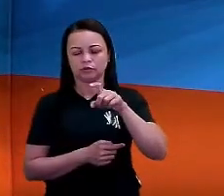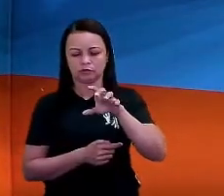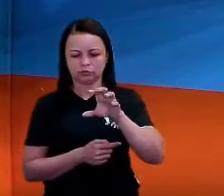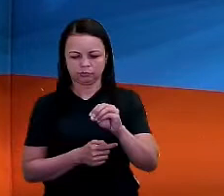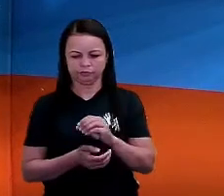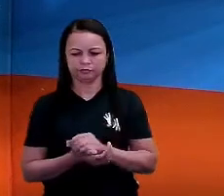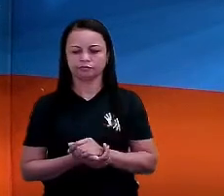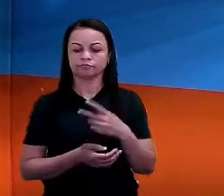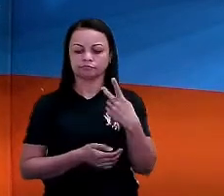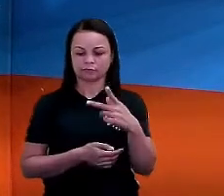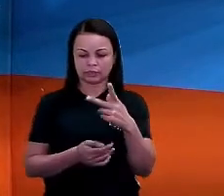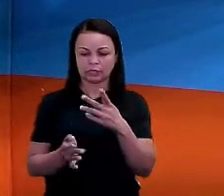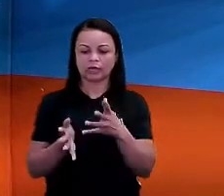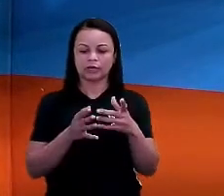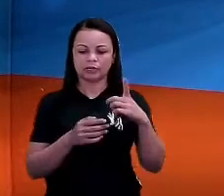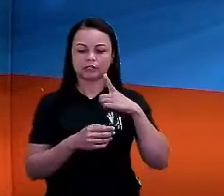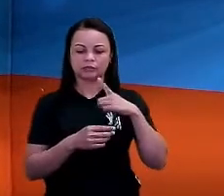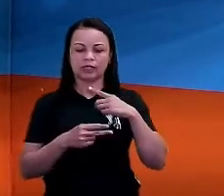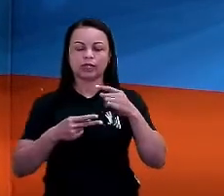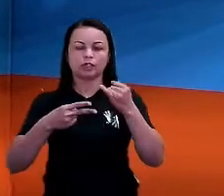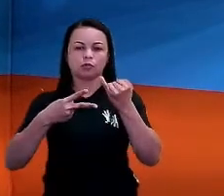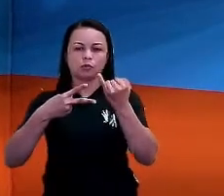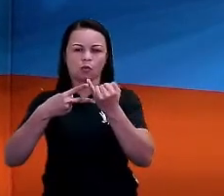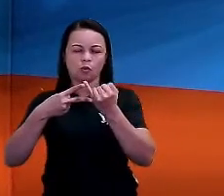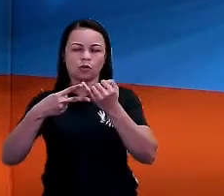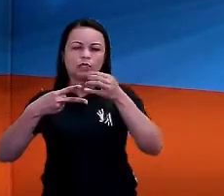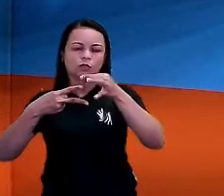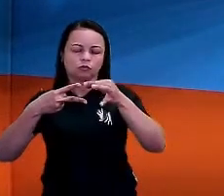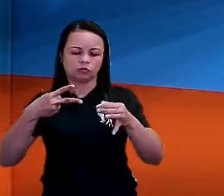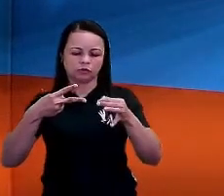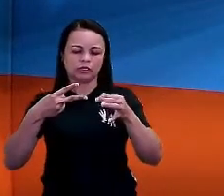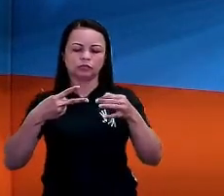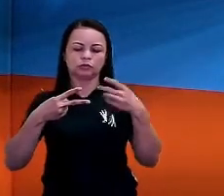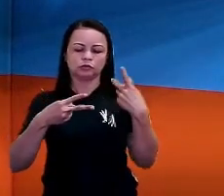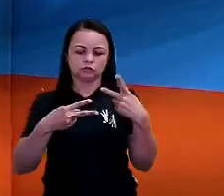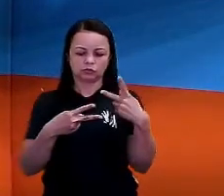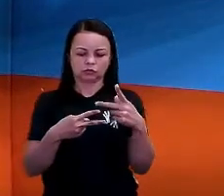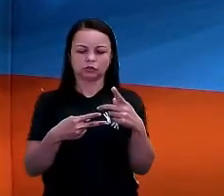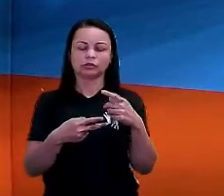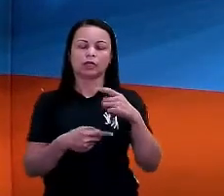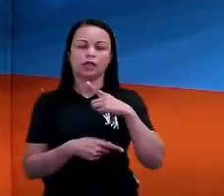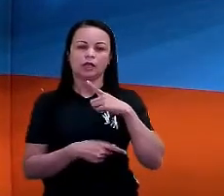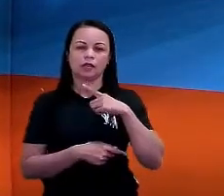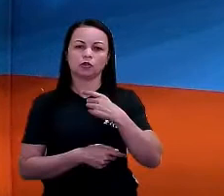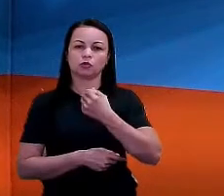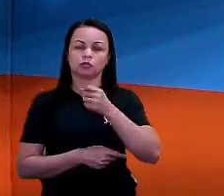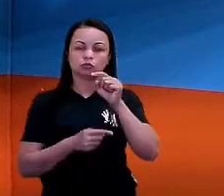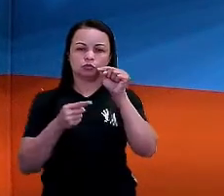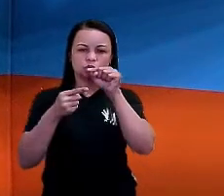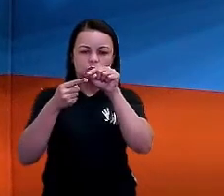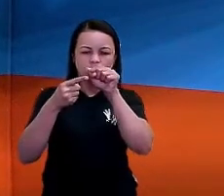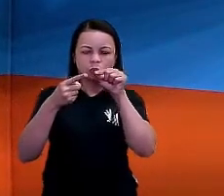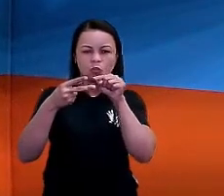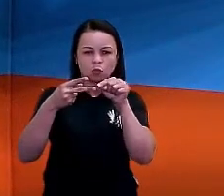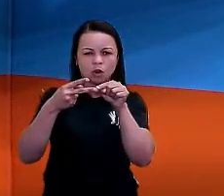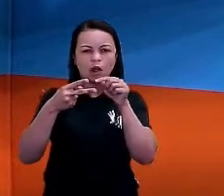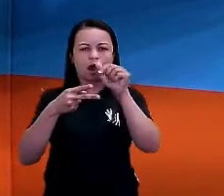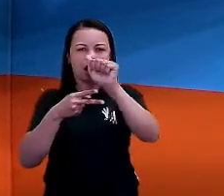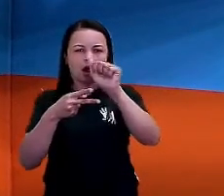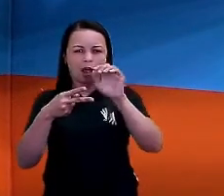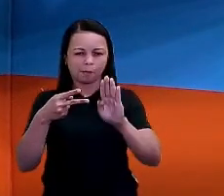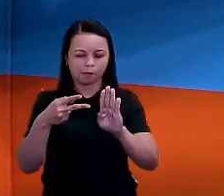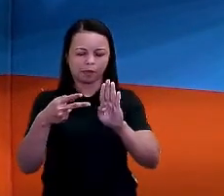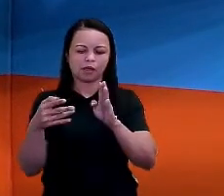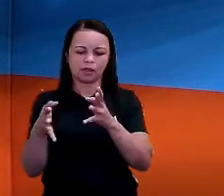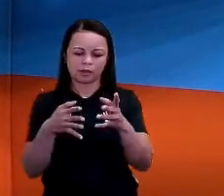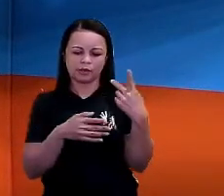chamado convexo quando, dados os pontos A e B em seu interior, o segmento AB